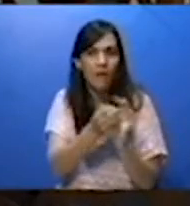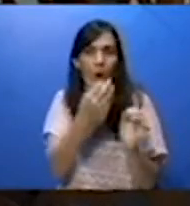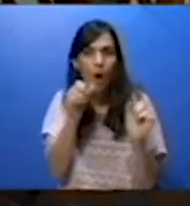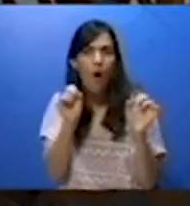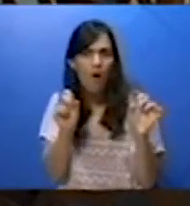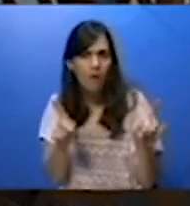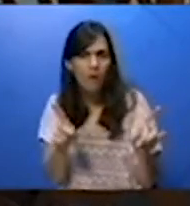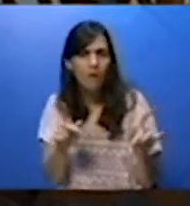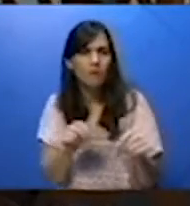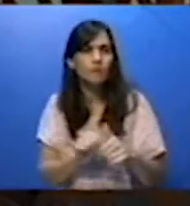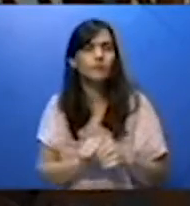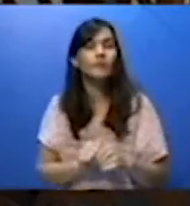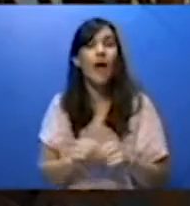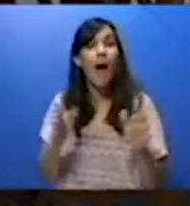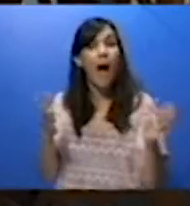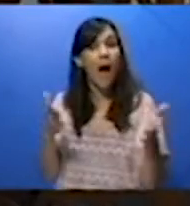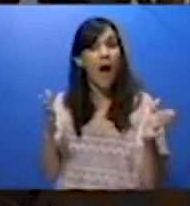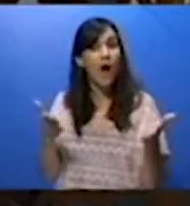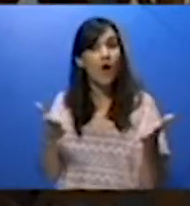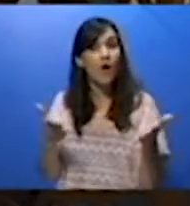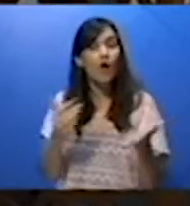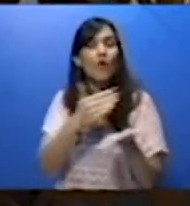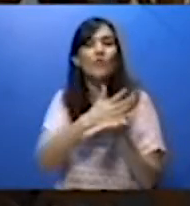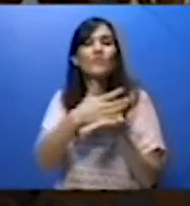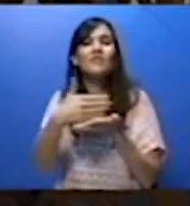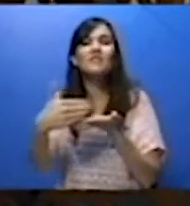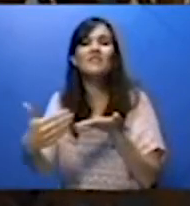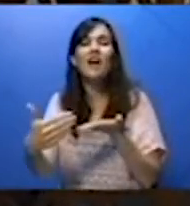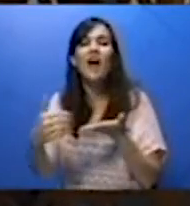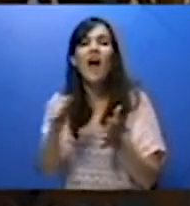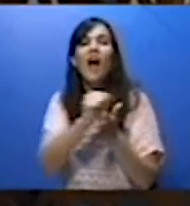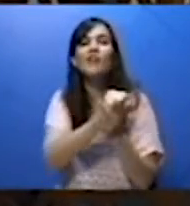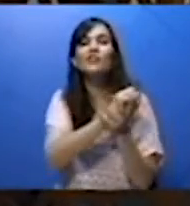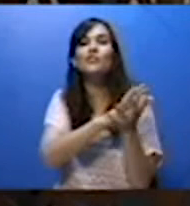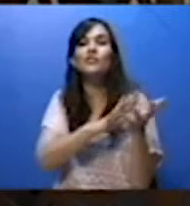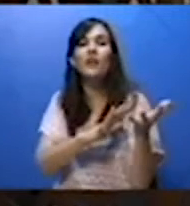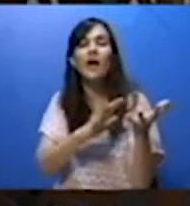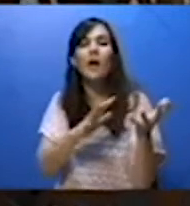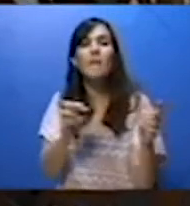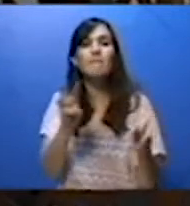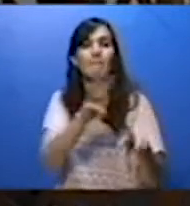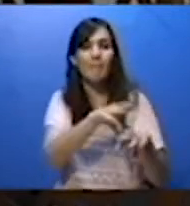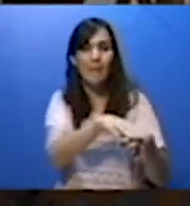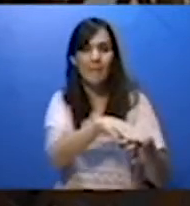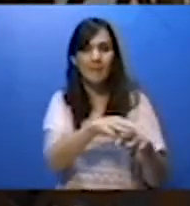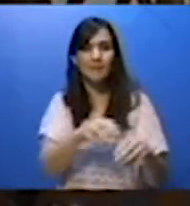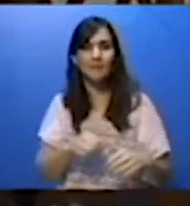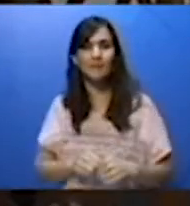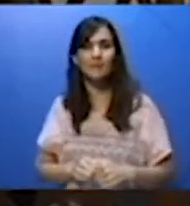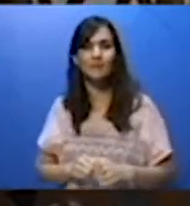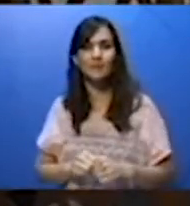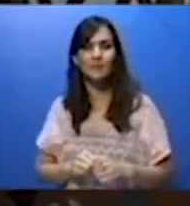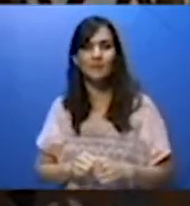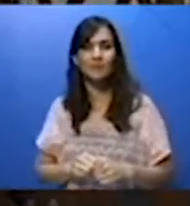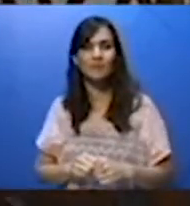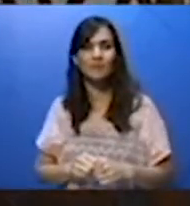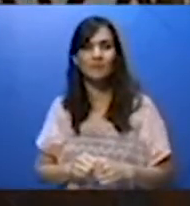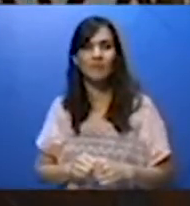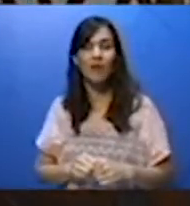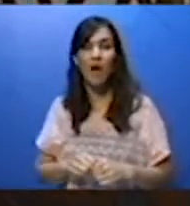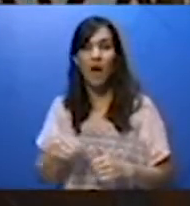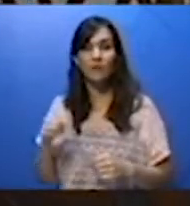seguir em frente agora nós vamos começar das atividades de matemática aqui nós temos uma sugestão